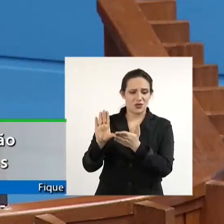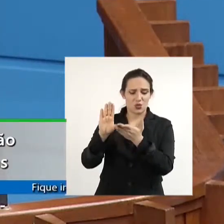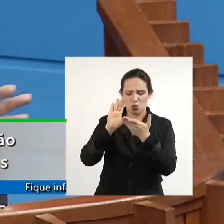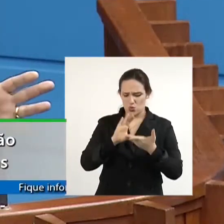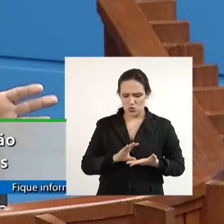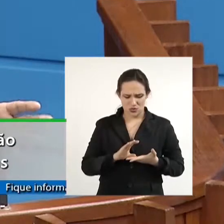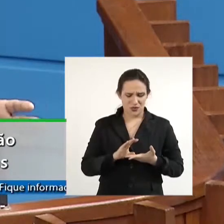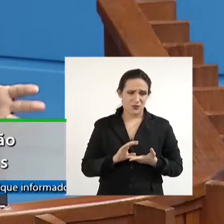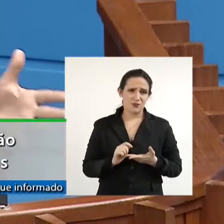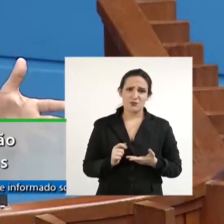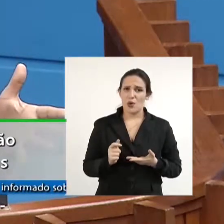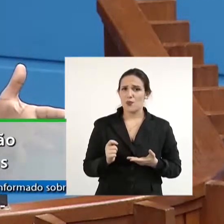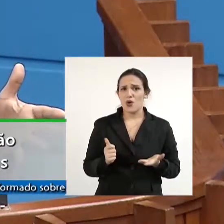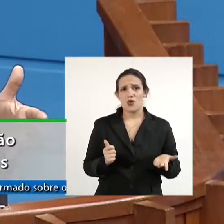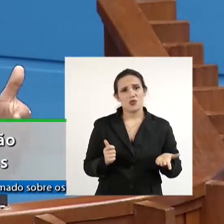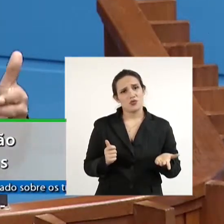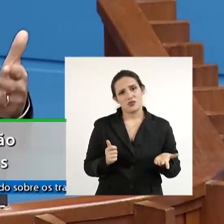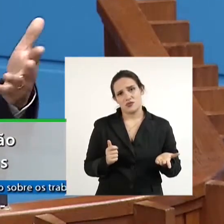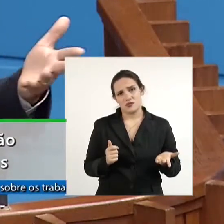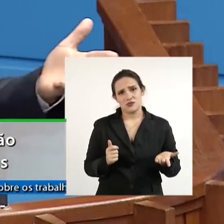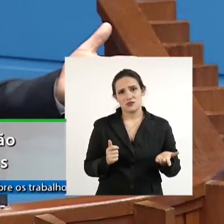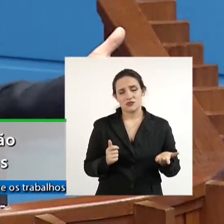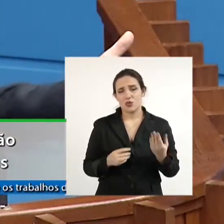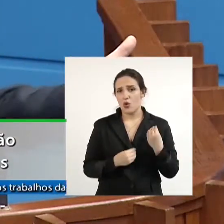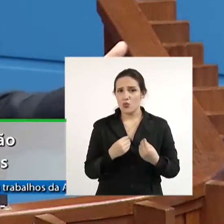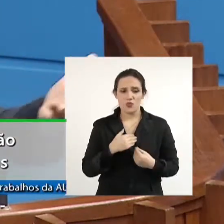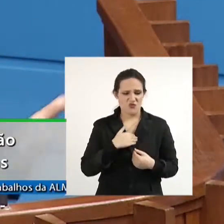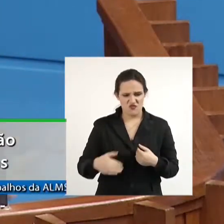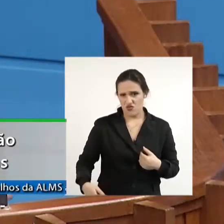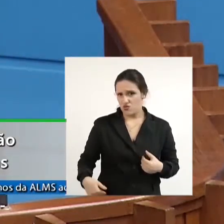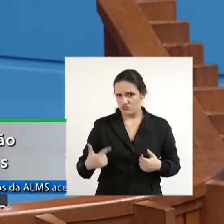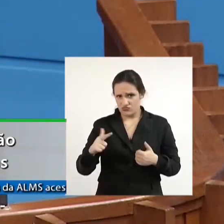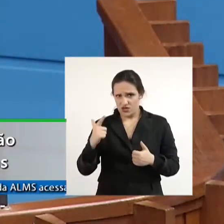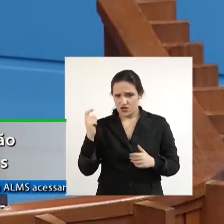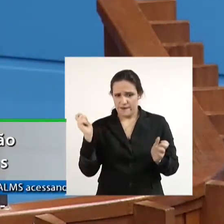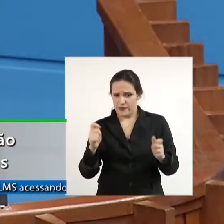público não tem o preparo para cuidar, e esses homens e mulheres